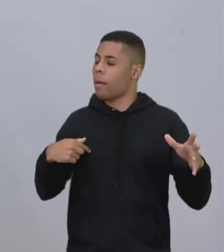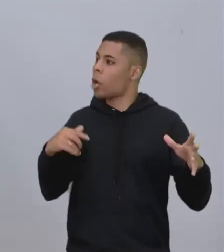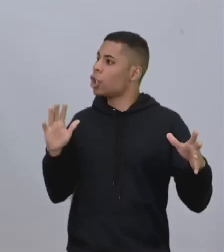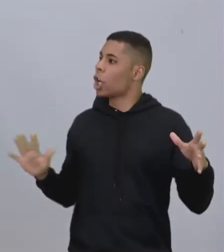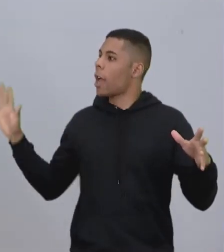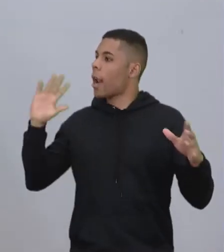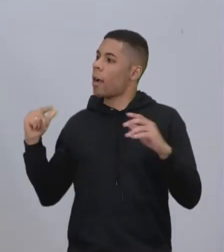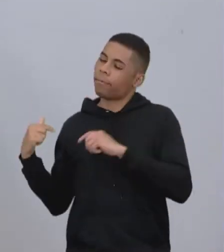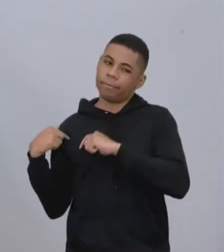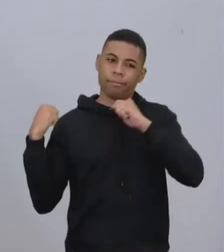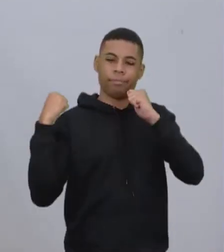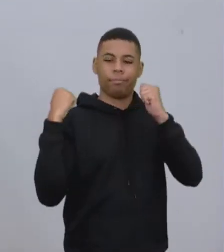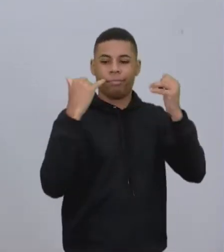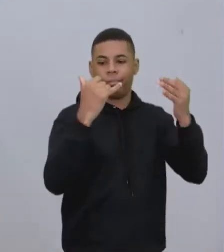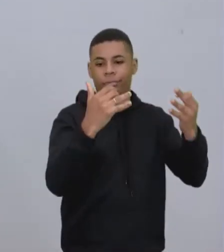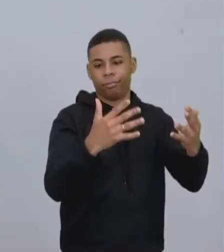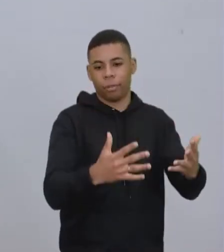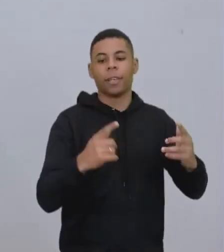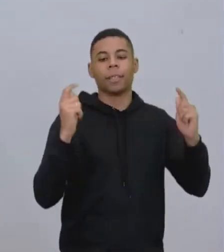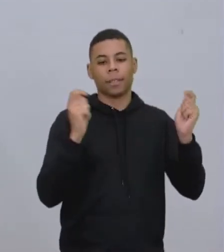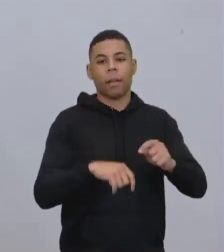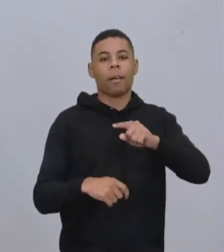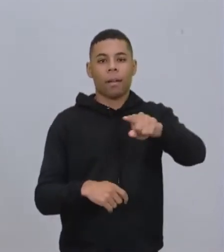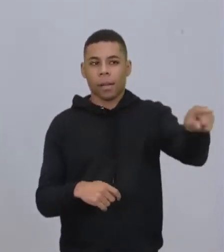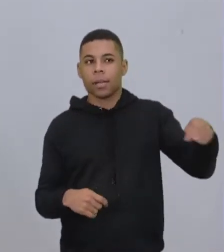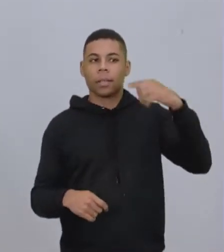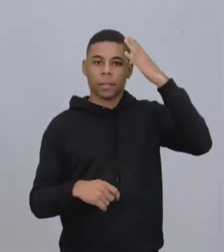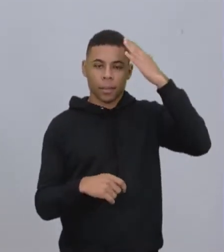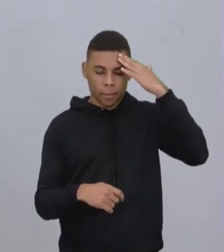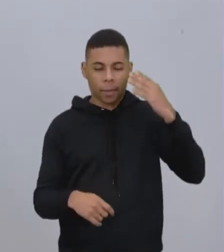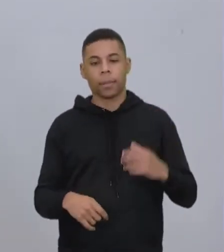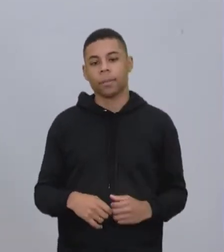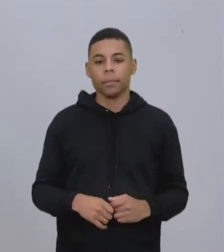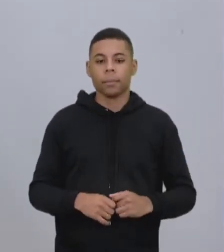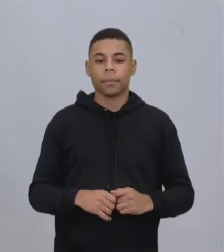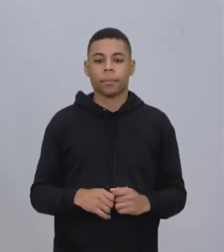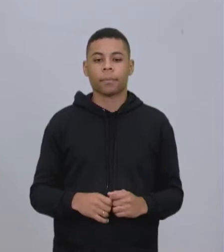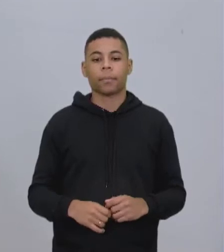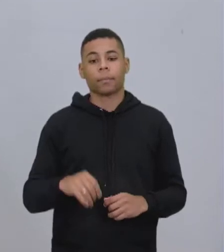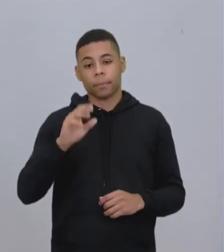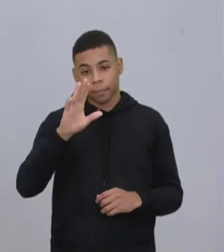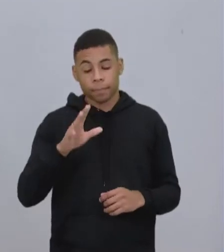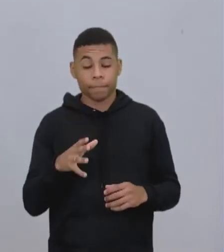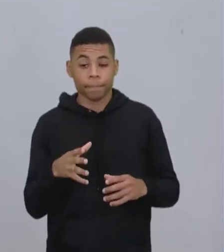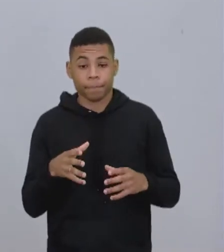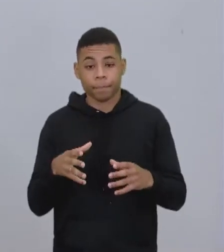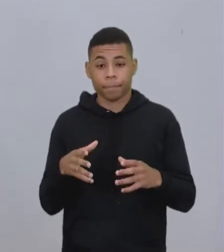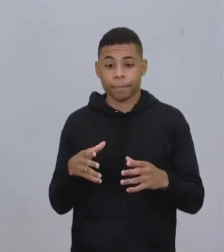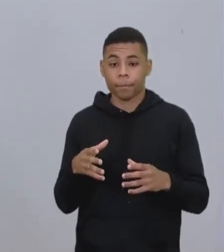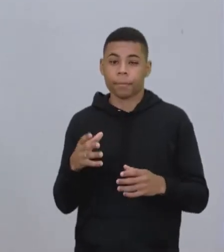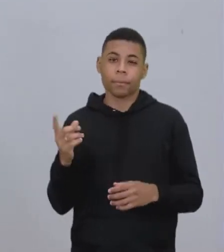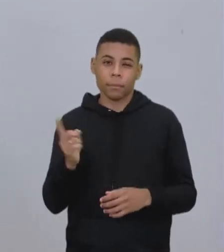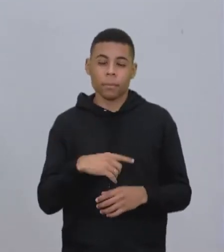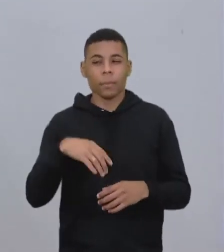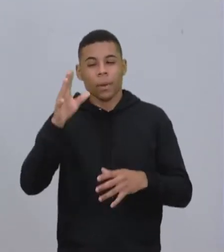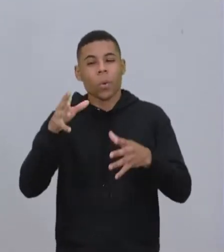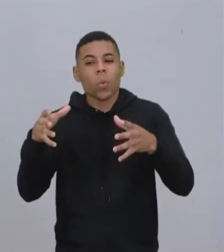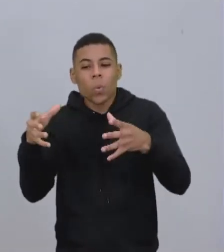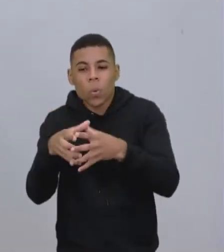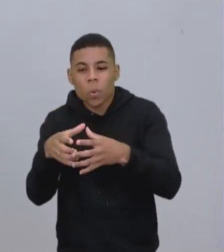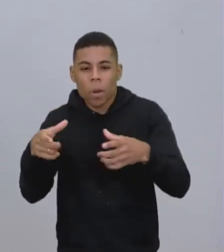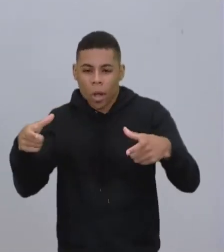relevância dentro de todo o nosso nível aí nacional, a nível nacional. Com relação ao público alvo, a gente vai começando